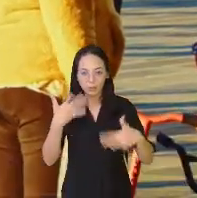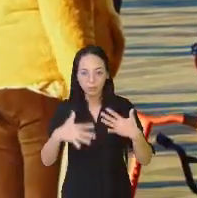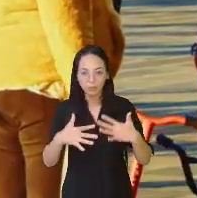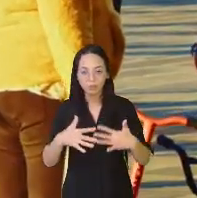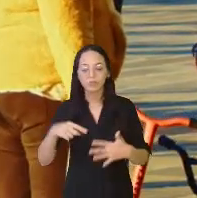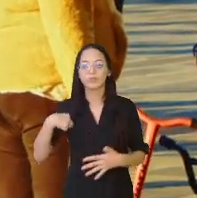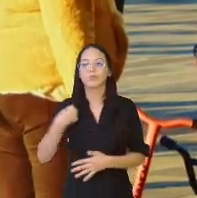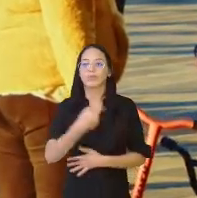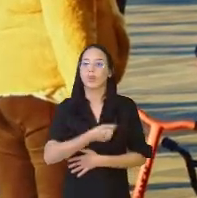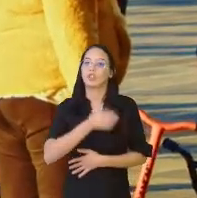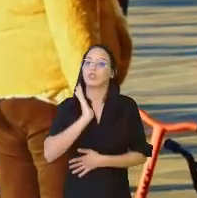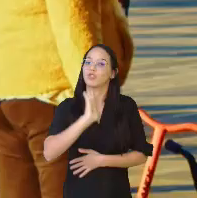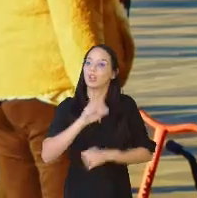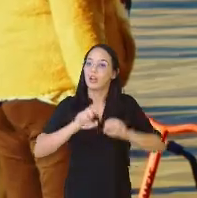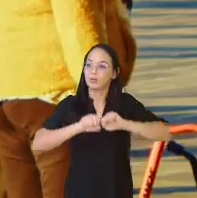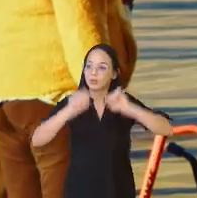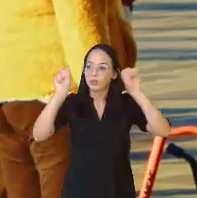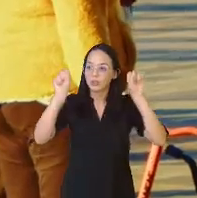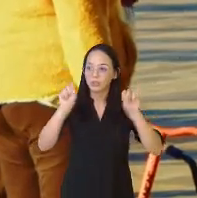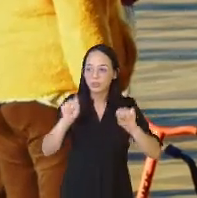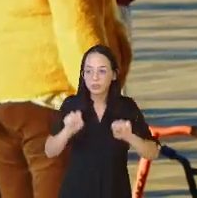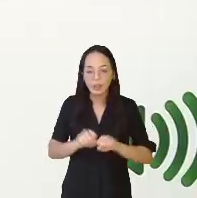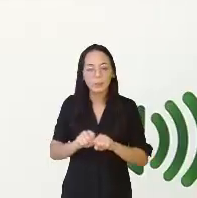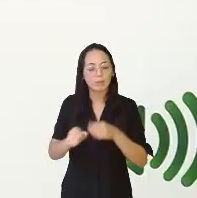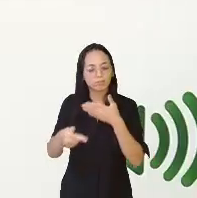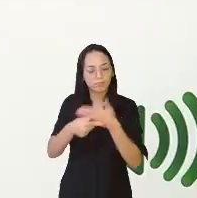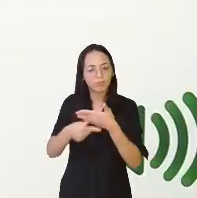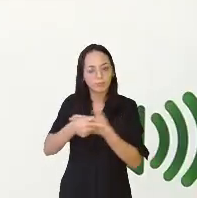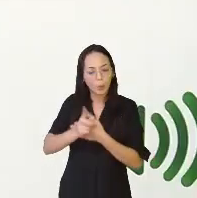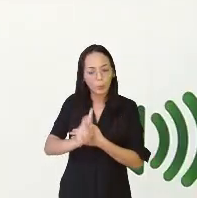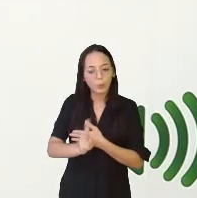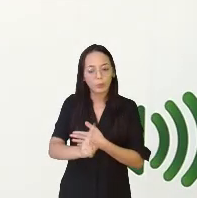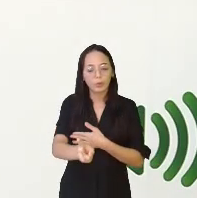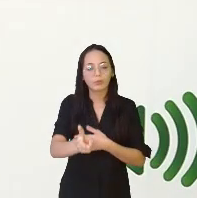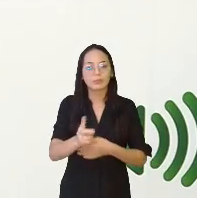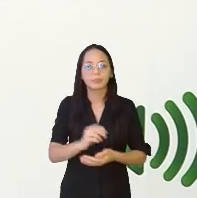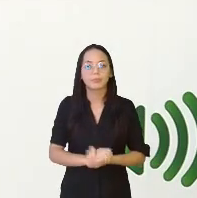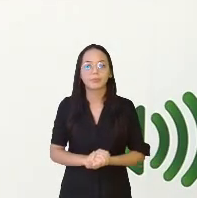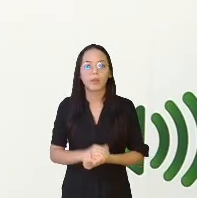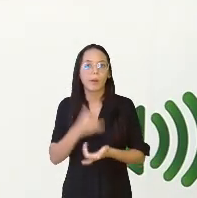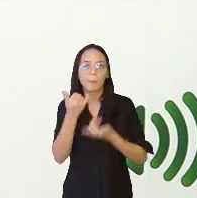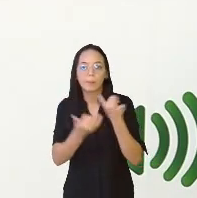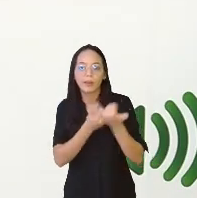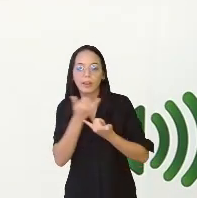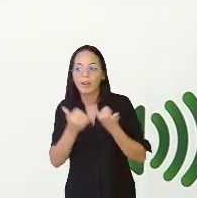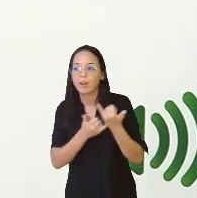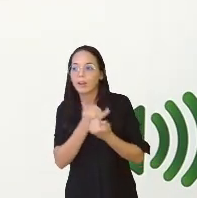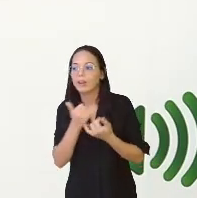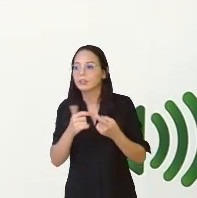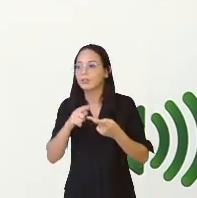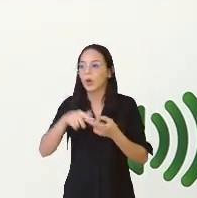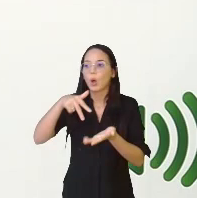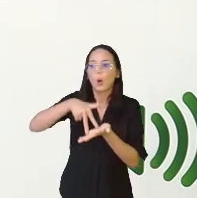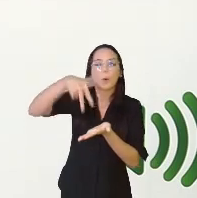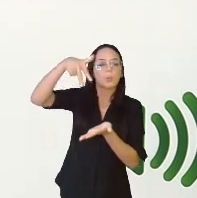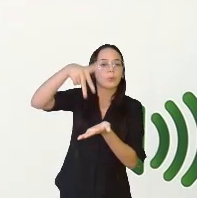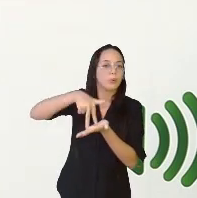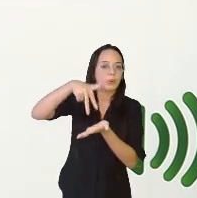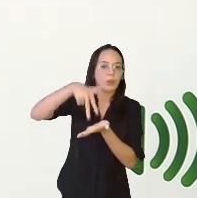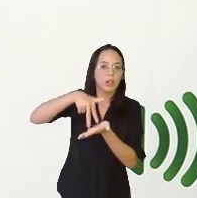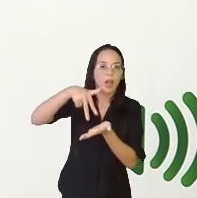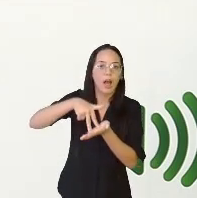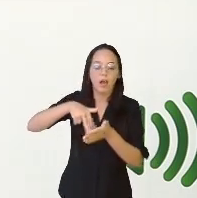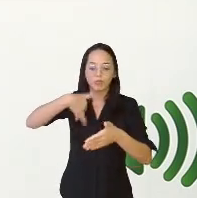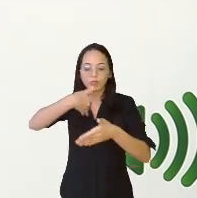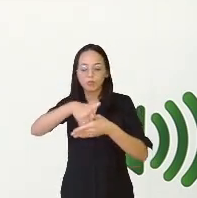está colocando esse sistema em funcionamento para brincar, para pular, para